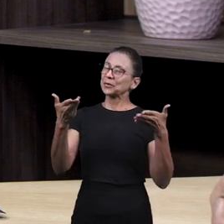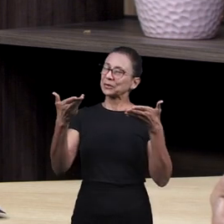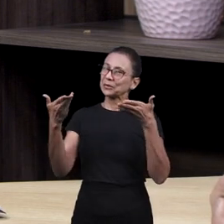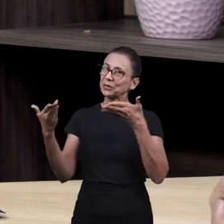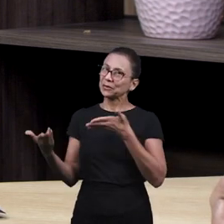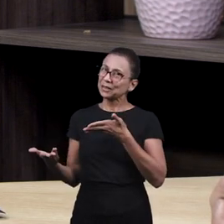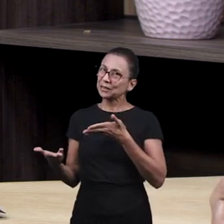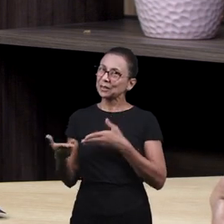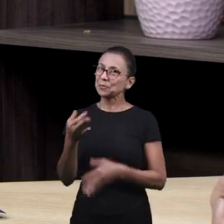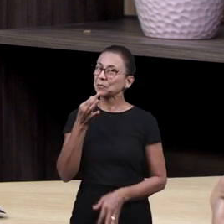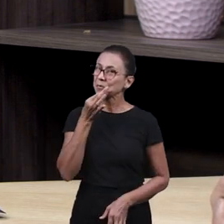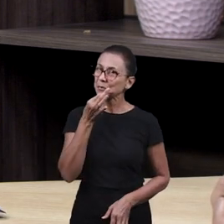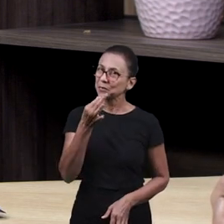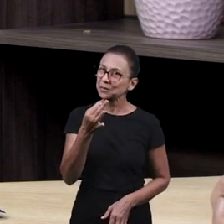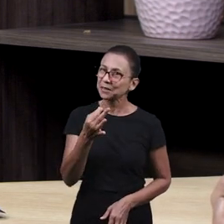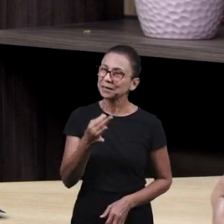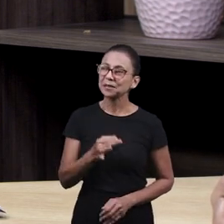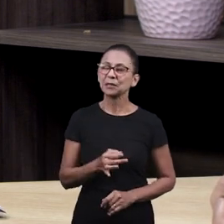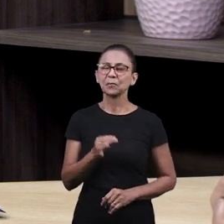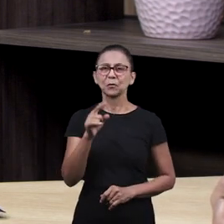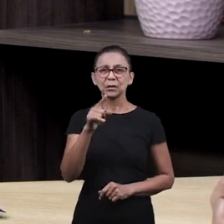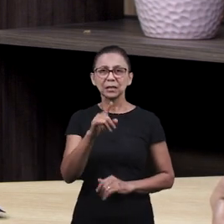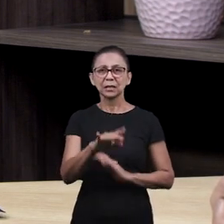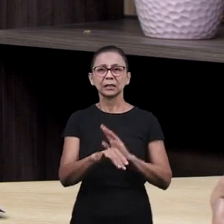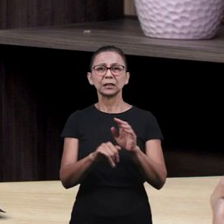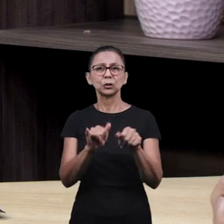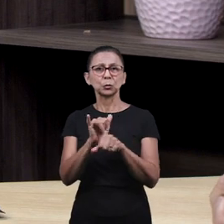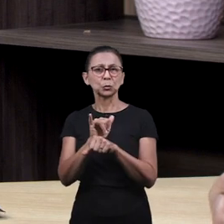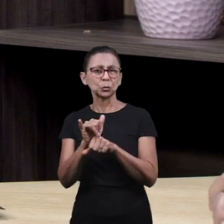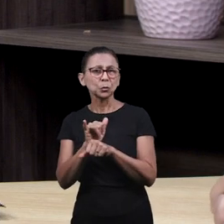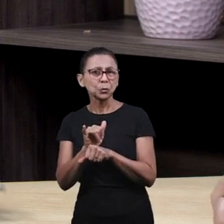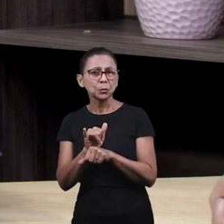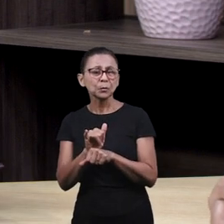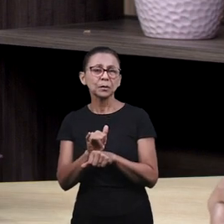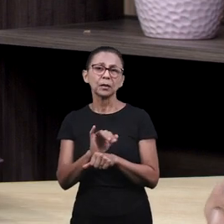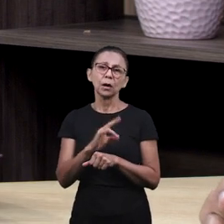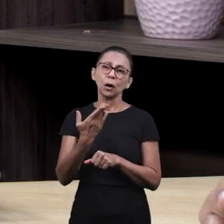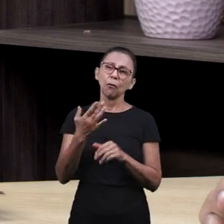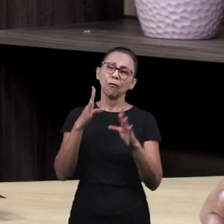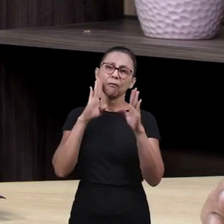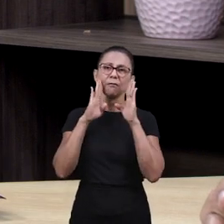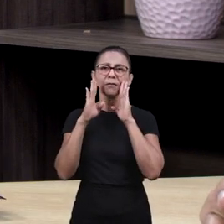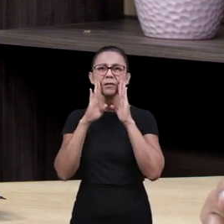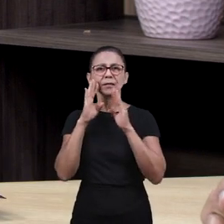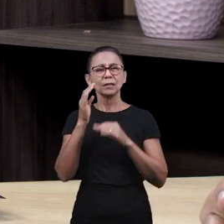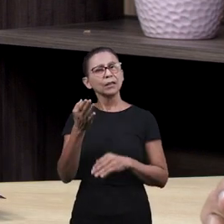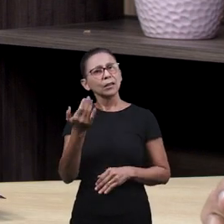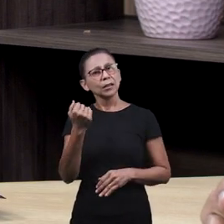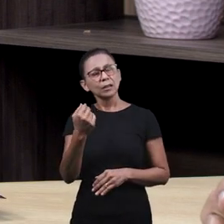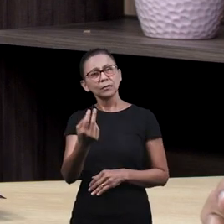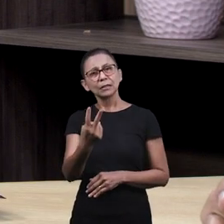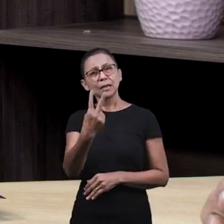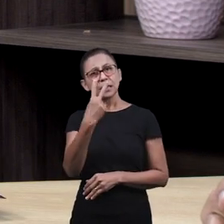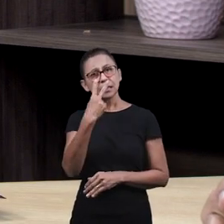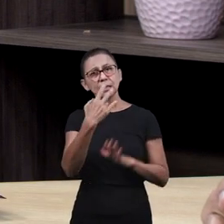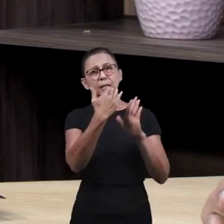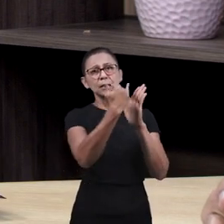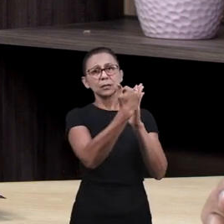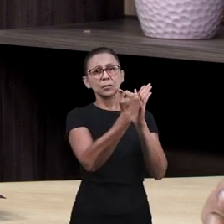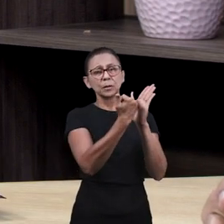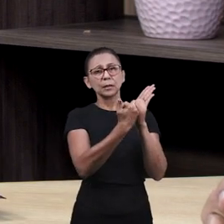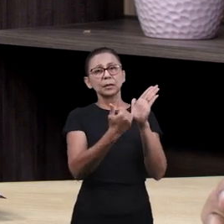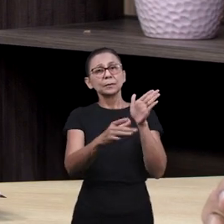te convidar, te dar uma sugestão de que você no canal no YouTube ou até mesmo no nosso Facebook, você assista